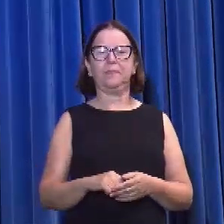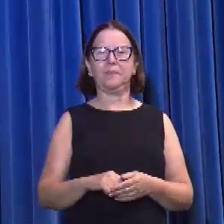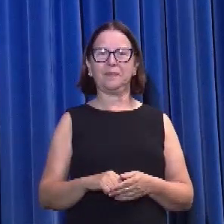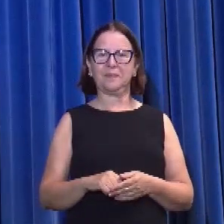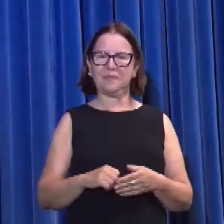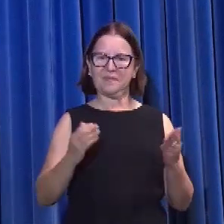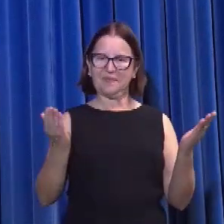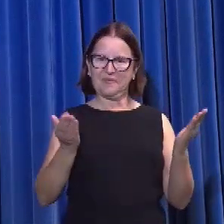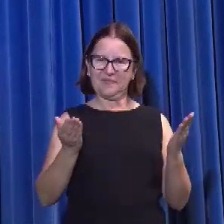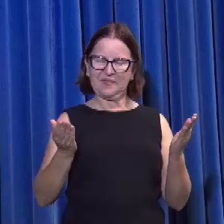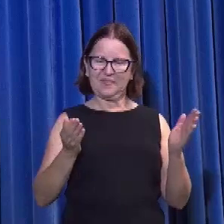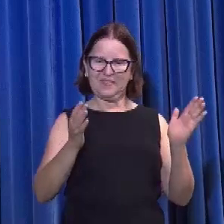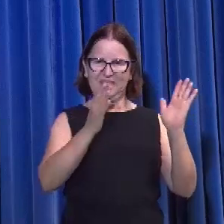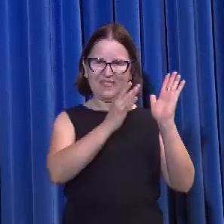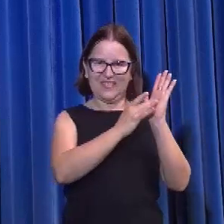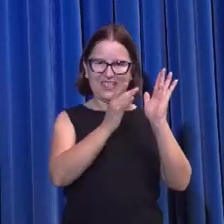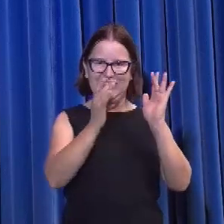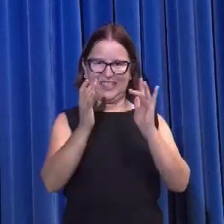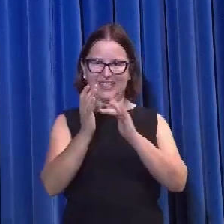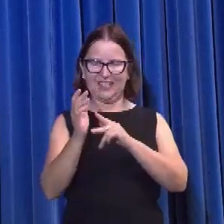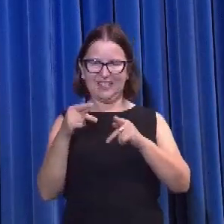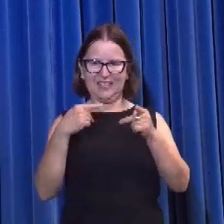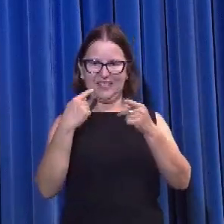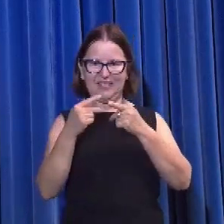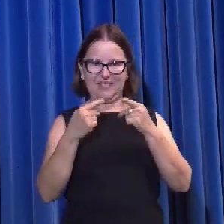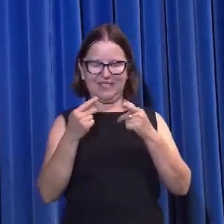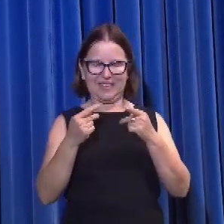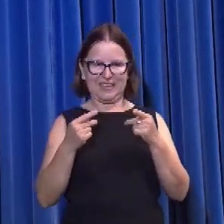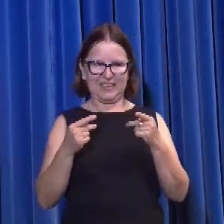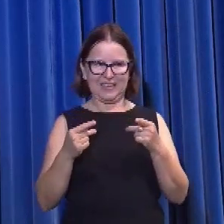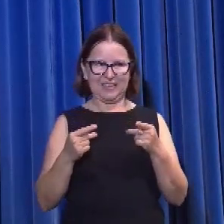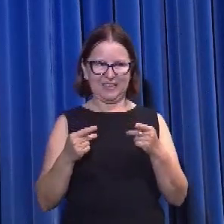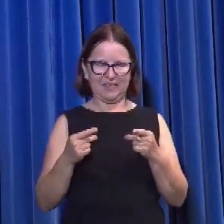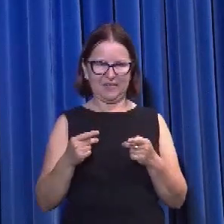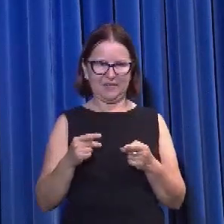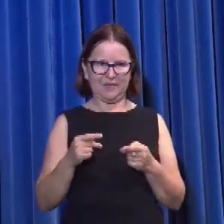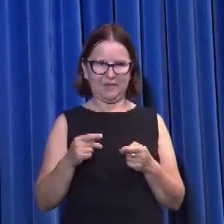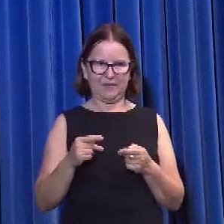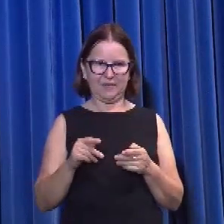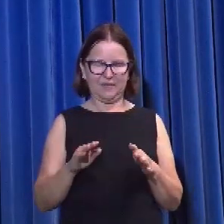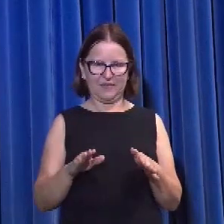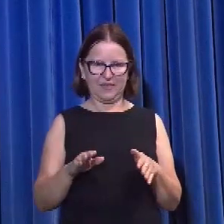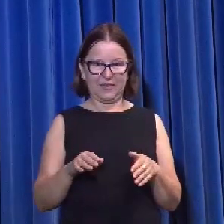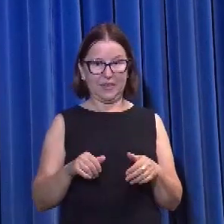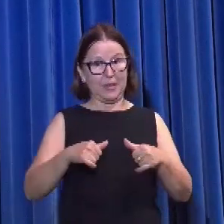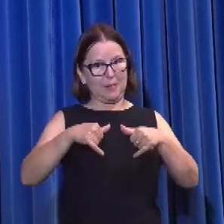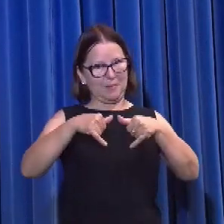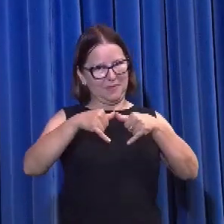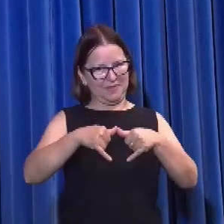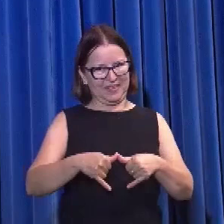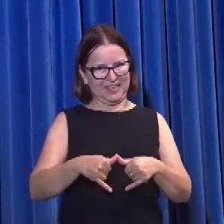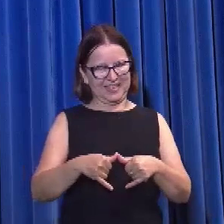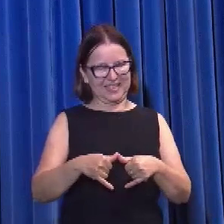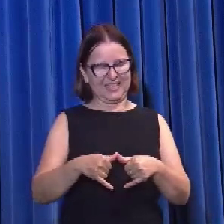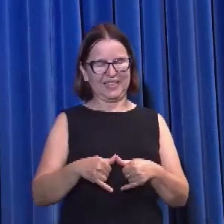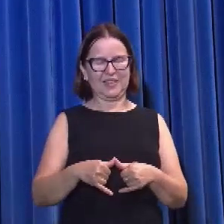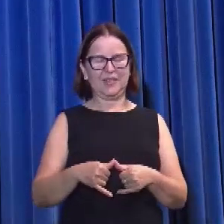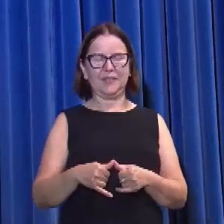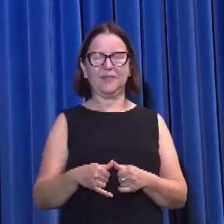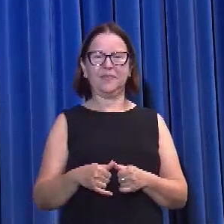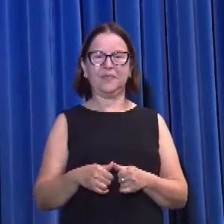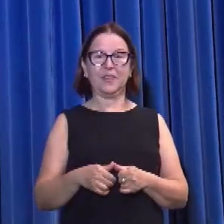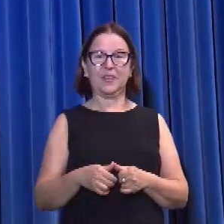Agora ele fala sobre onde você vai habitar. Permanecer é habitar,